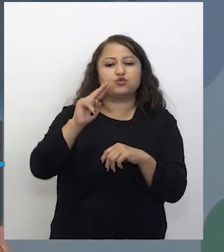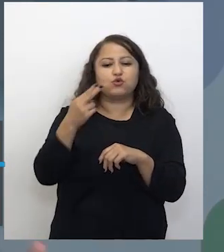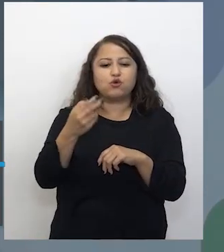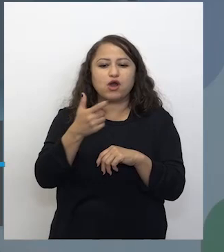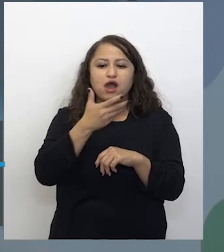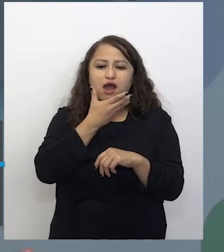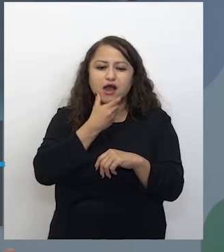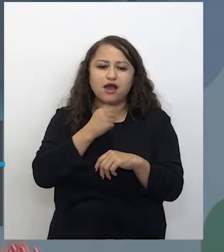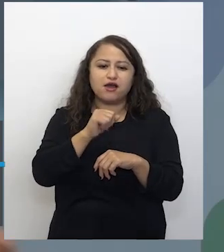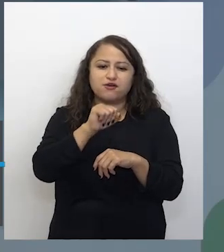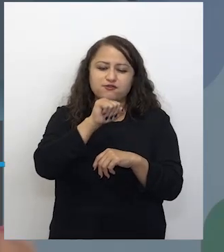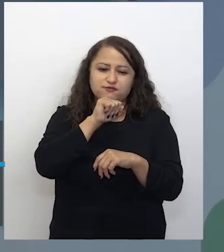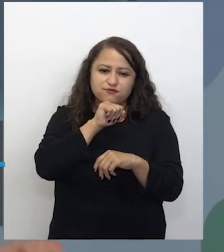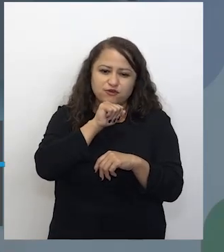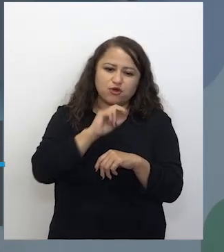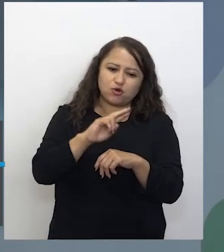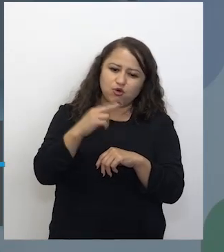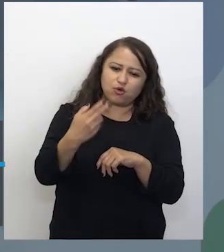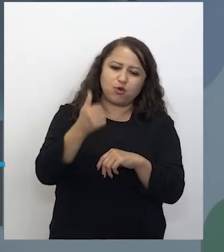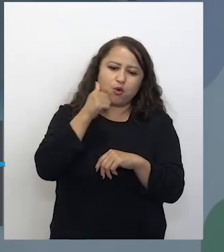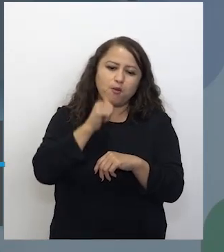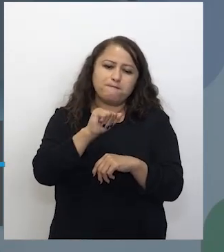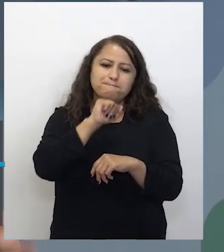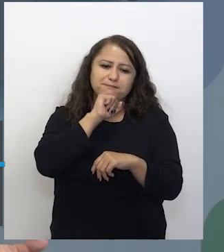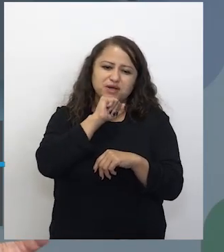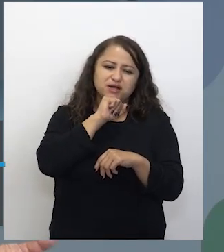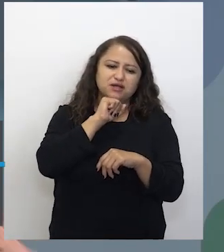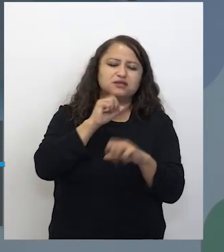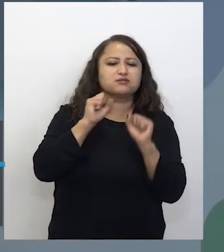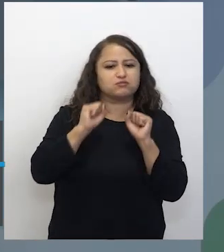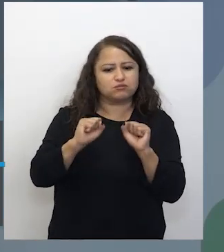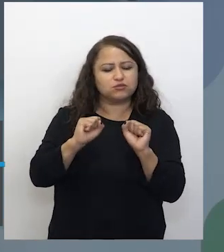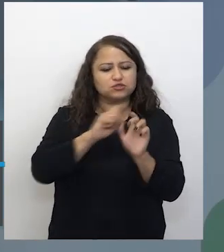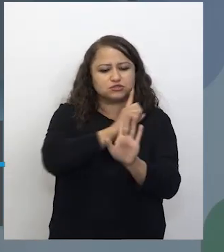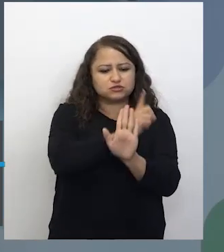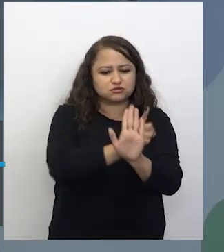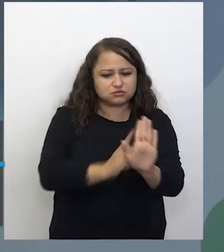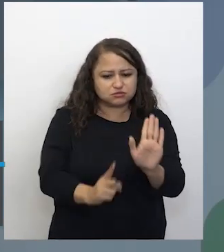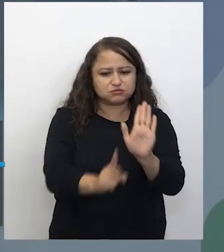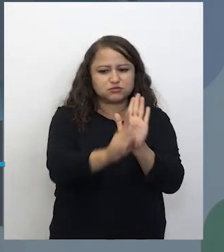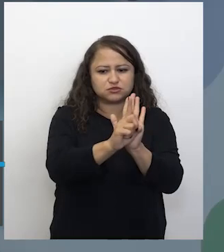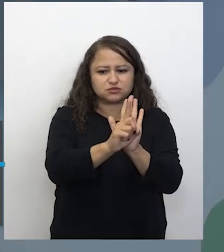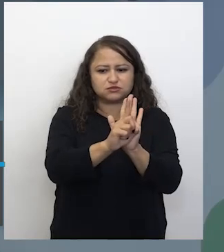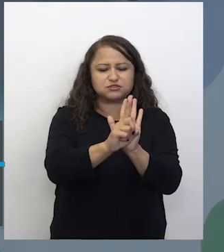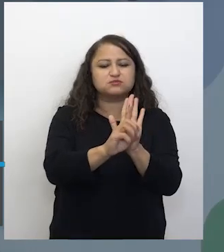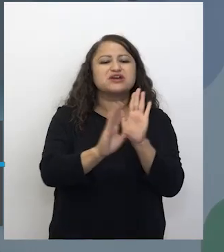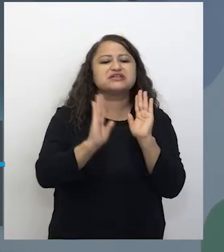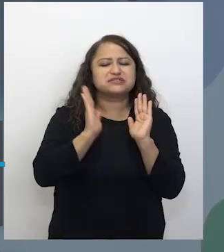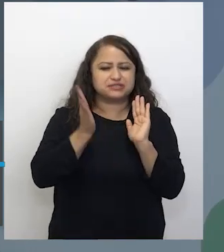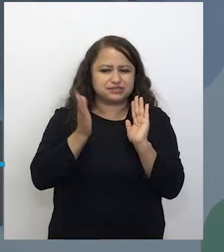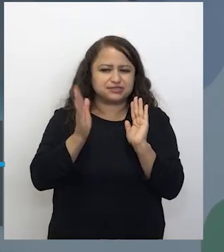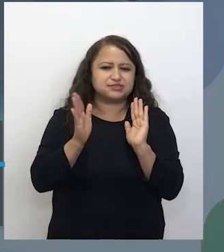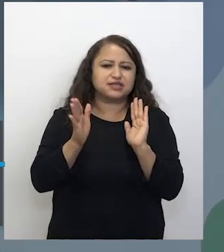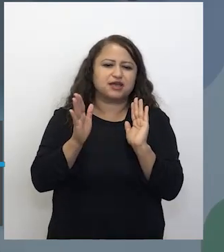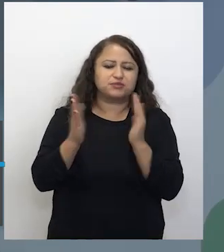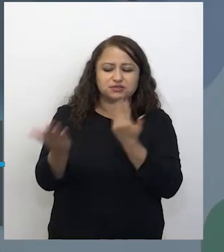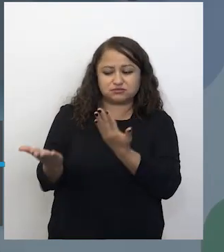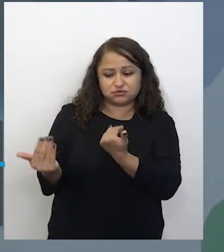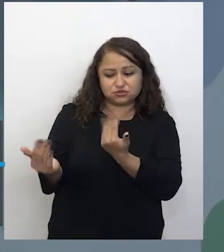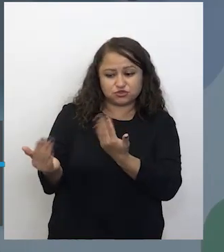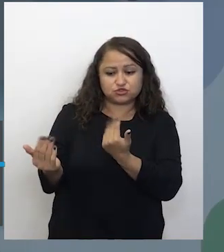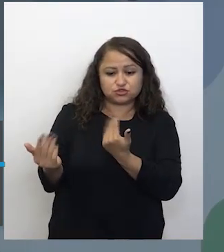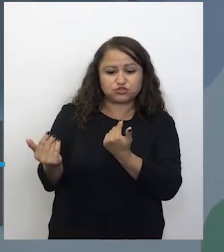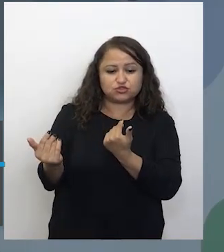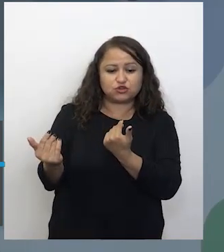Um vizinho, alguém que ele perceba que tem esse protagonismo. É claro que a gente sabe que, normalmente, esse adolescente vai